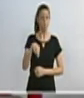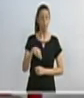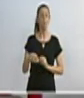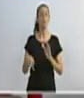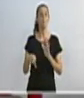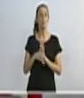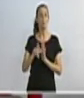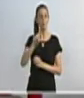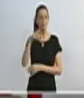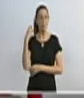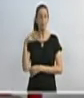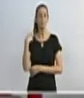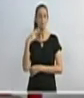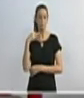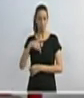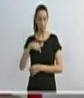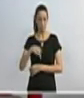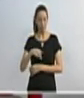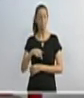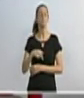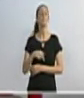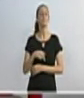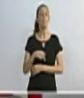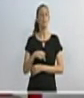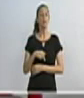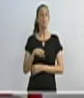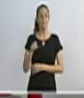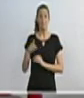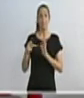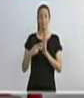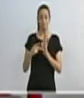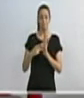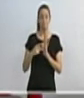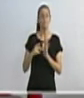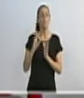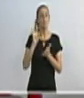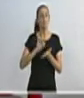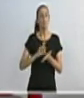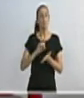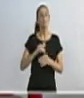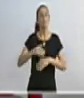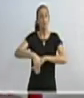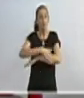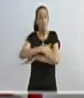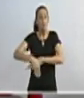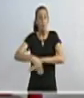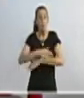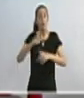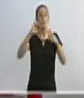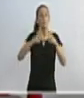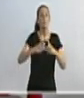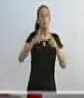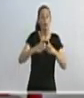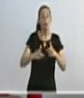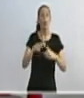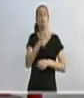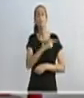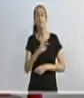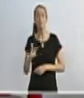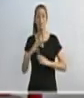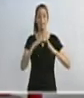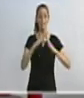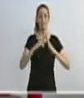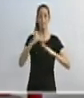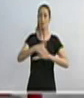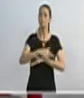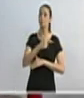desta casa, ainda ruas em Blumenau onde sequer a telefonia fixa tem. Comunidades como o final da rua Franz Miller,